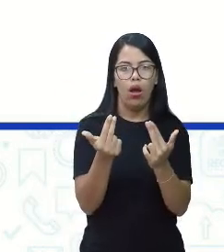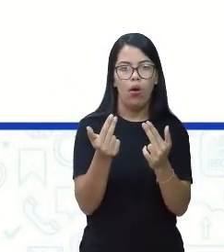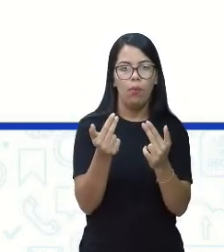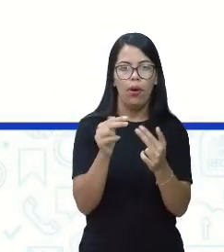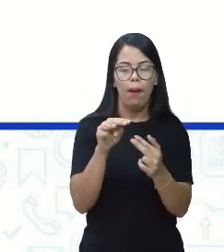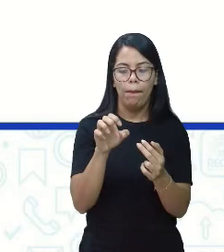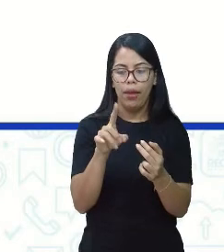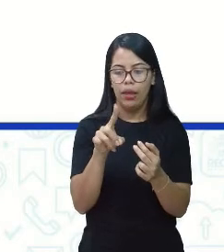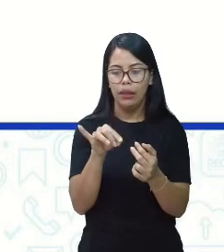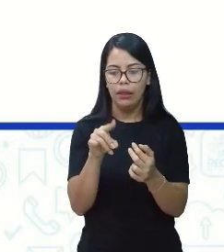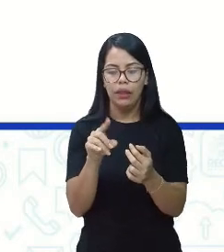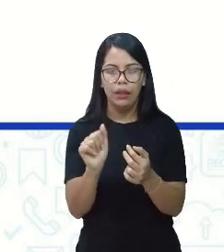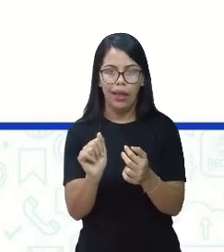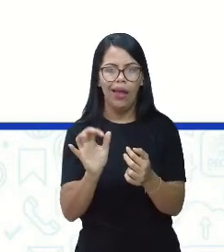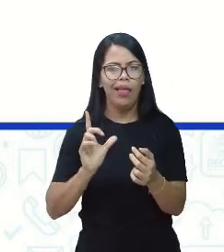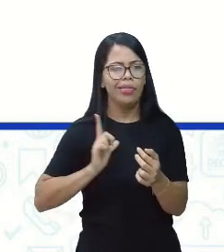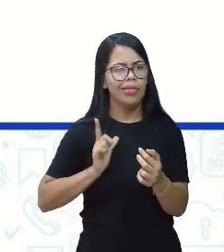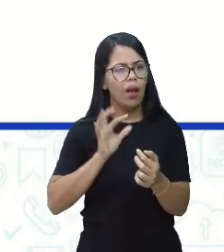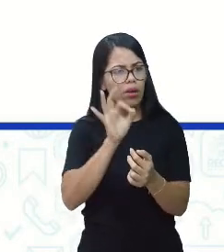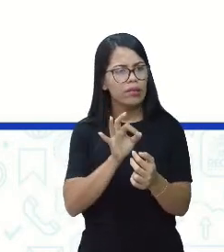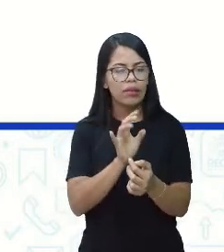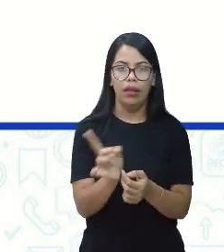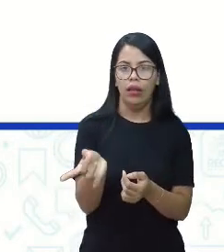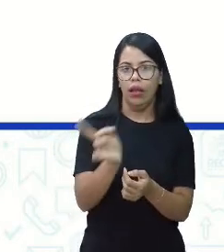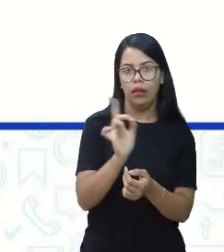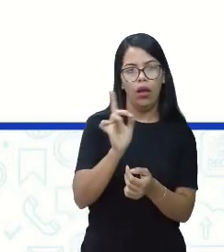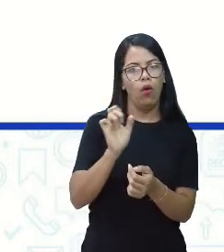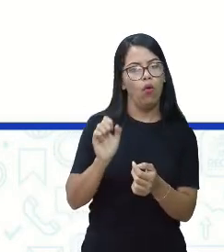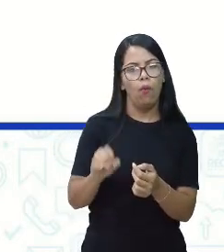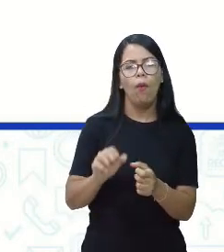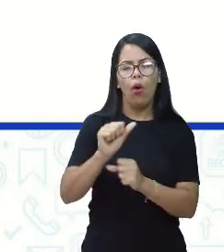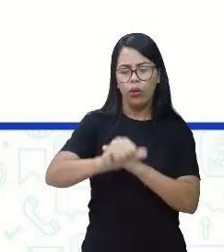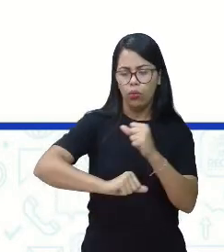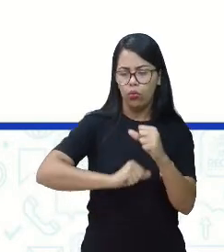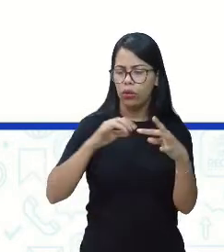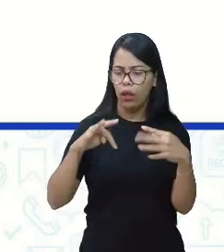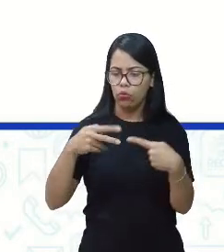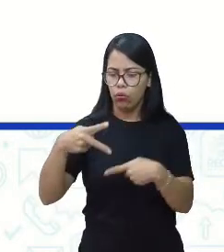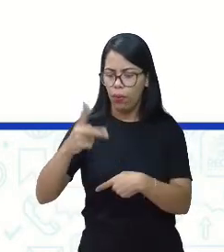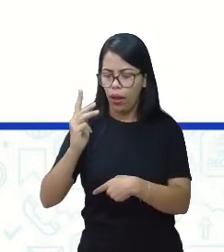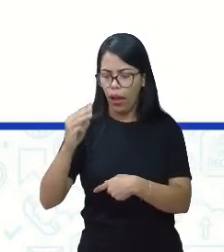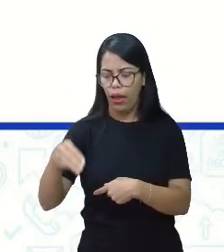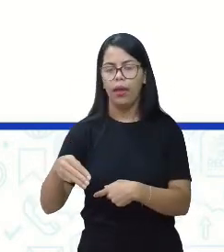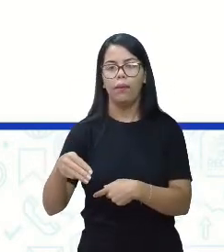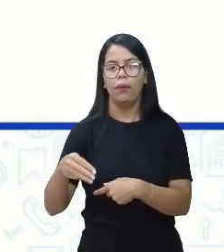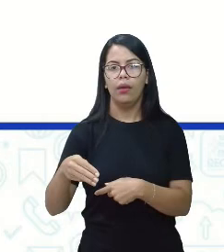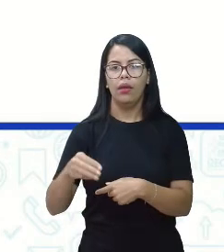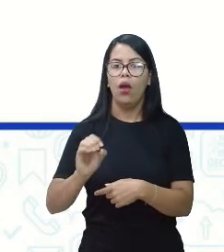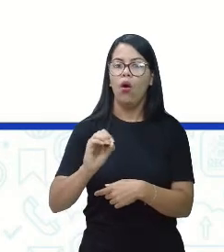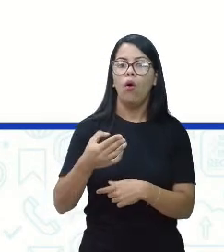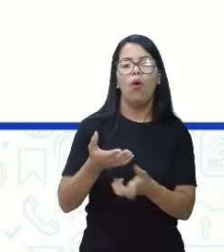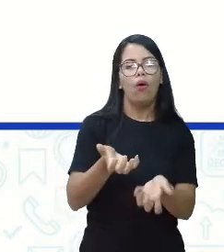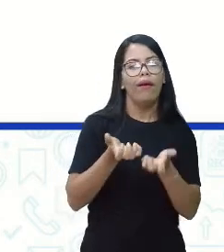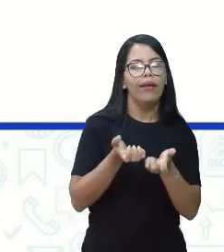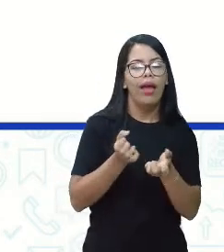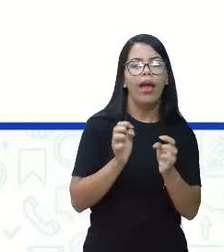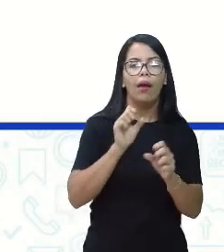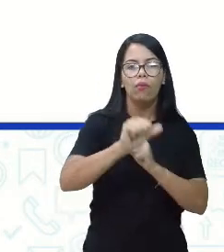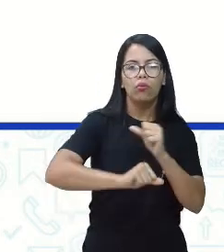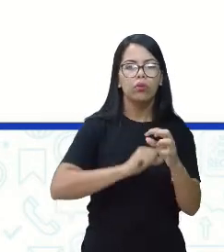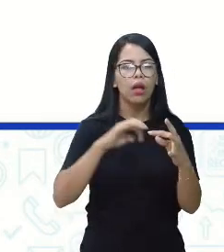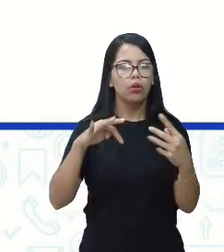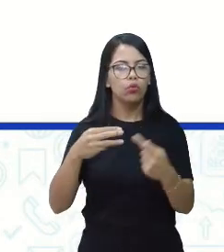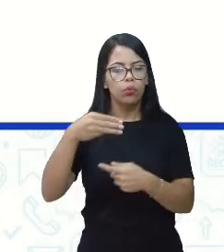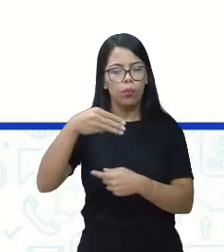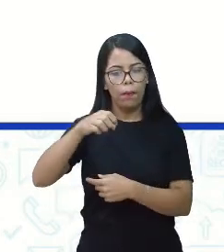específica? Não, tu escolhe. Ah, eu quero transformar tudo para quilômetros. Transforma e calcula o volume. Ah, eu quero transformar tudo para